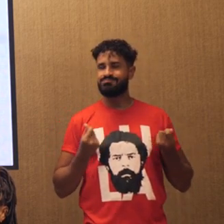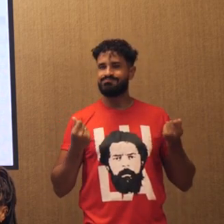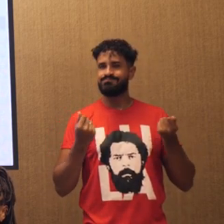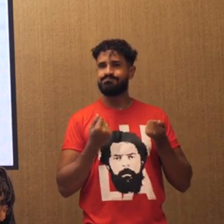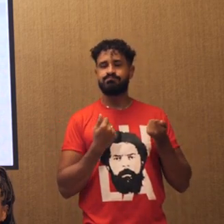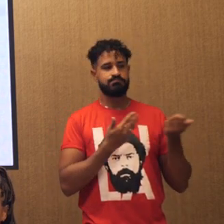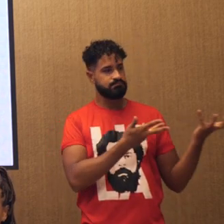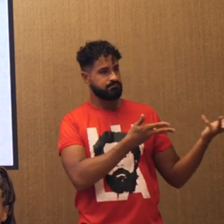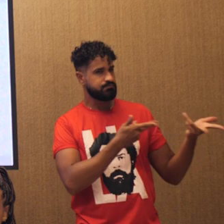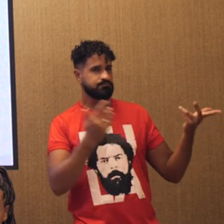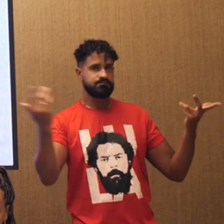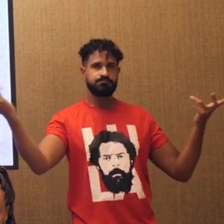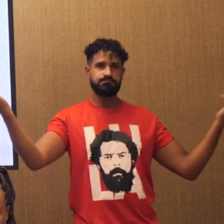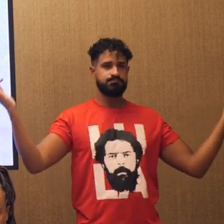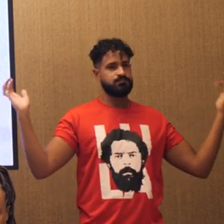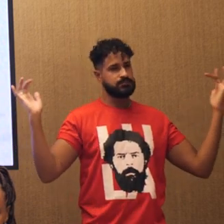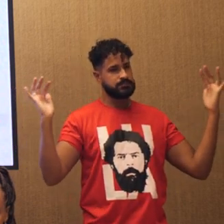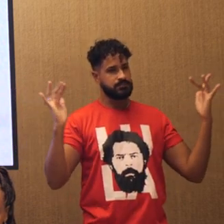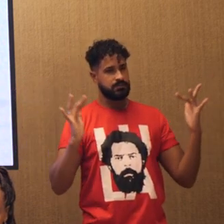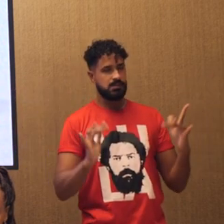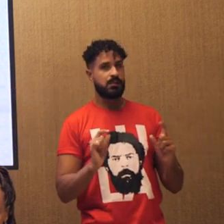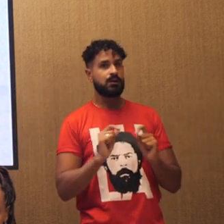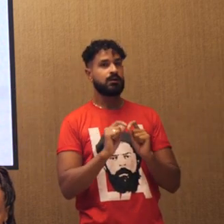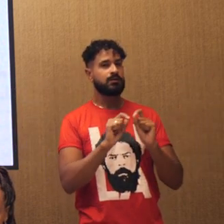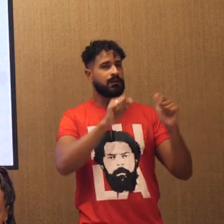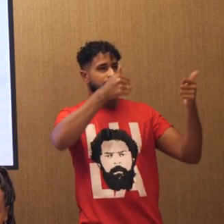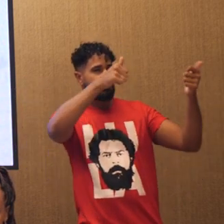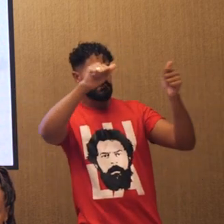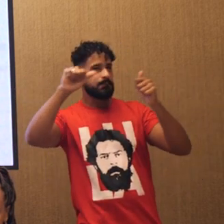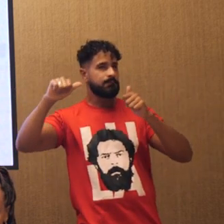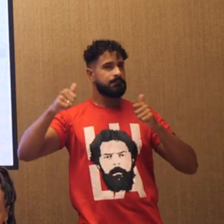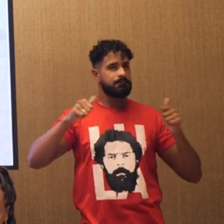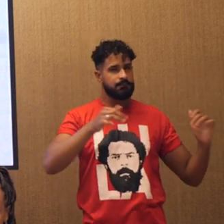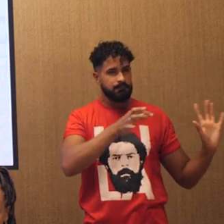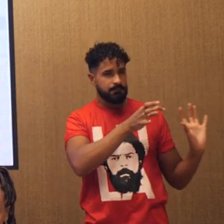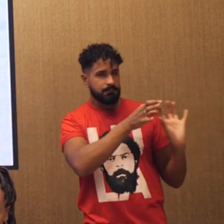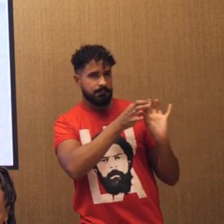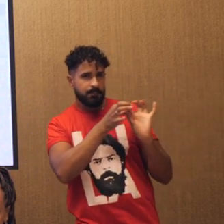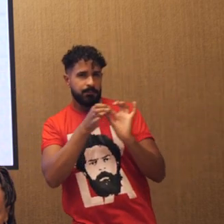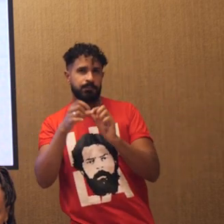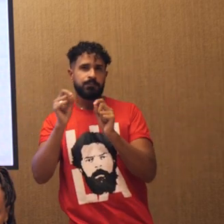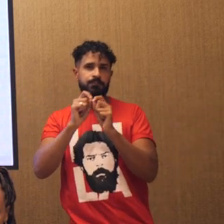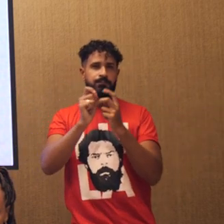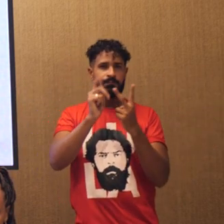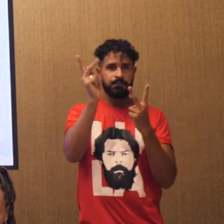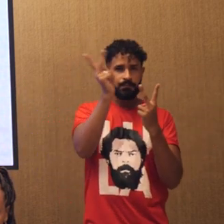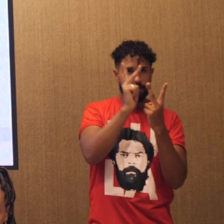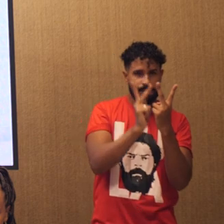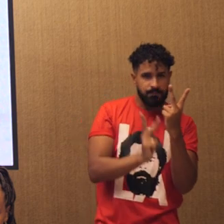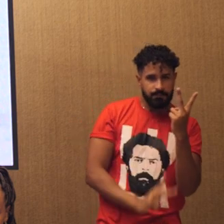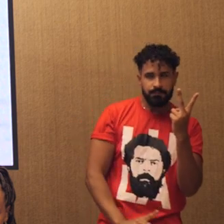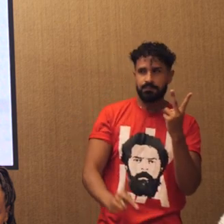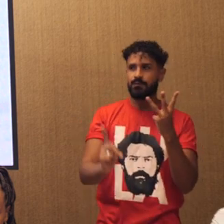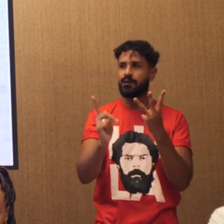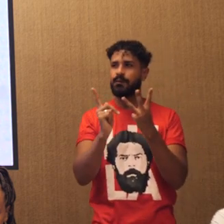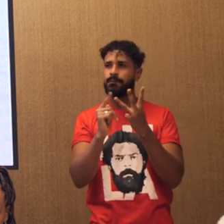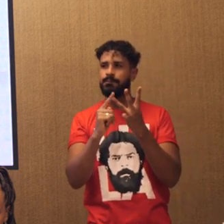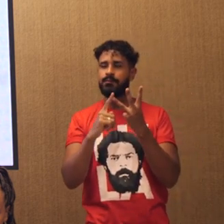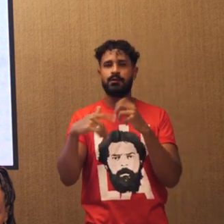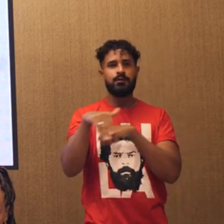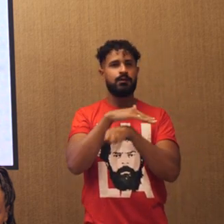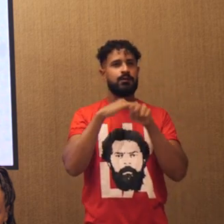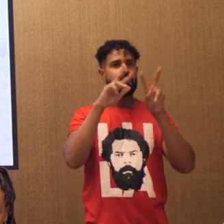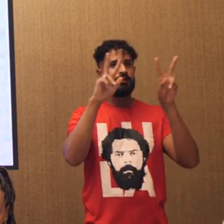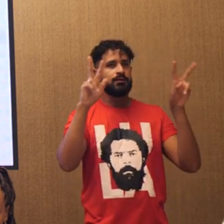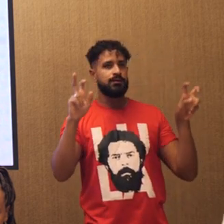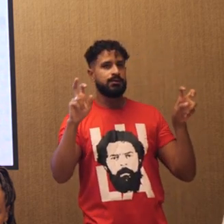Chamou a militância, chamou todo mundo para fazer análise de conjuntura, fazer um planejamento, falar dos